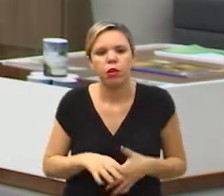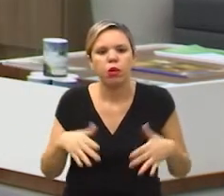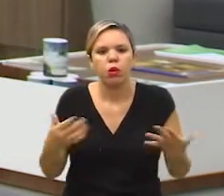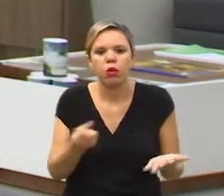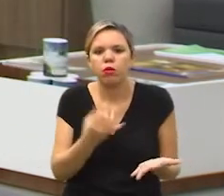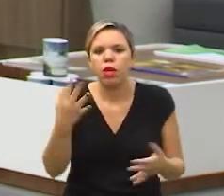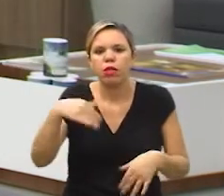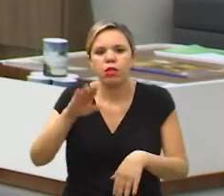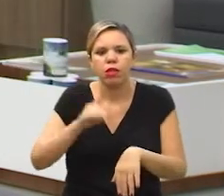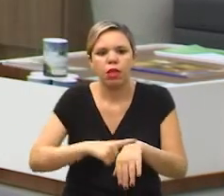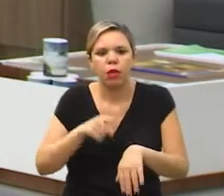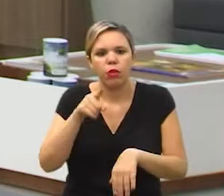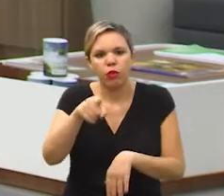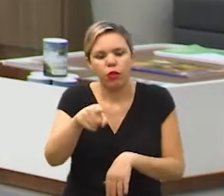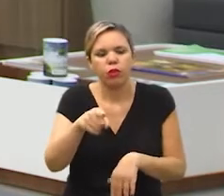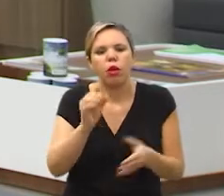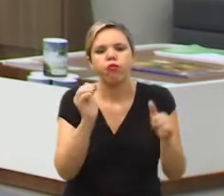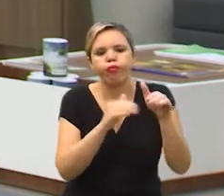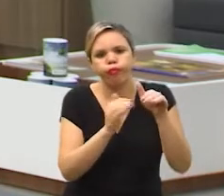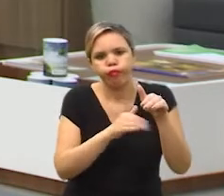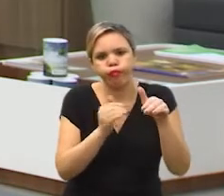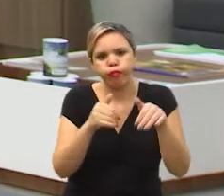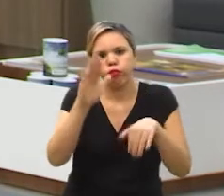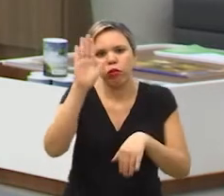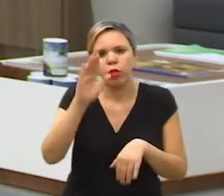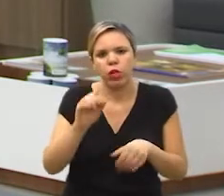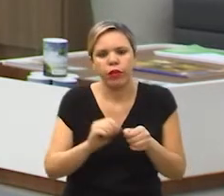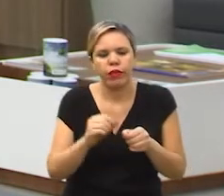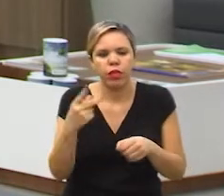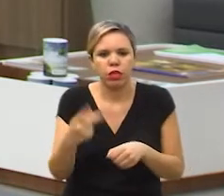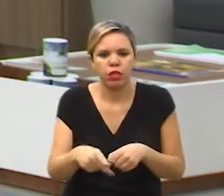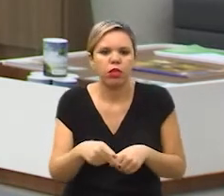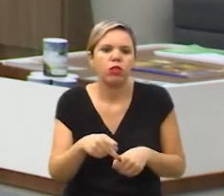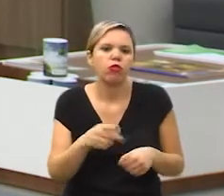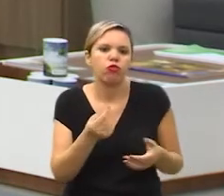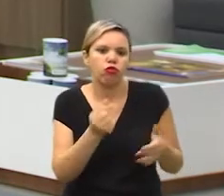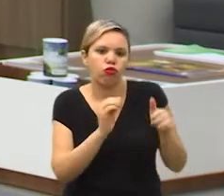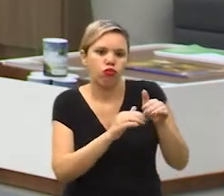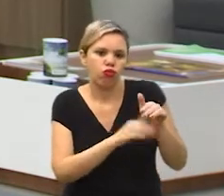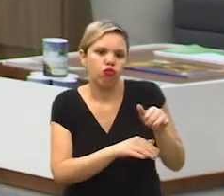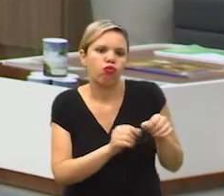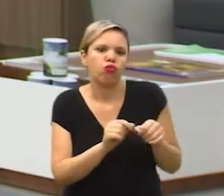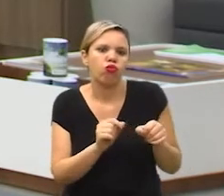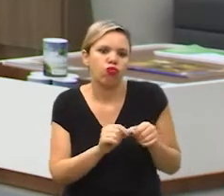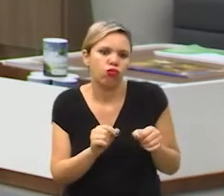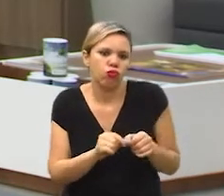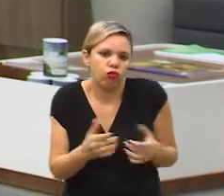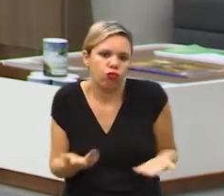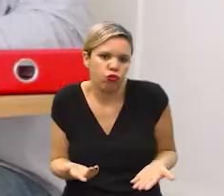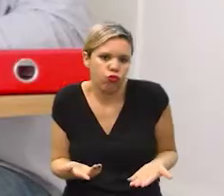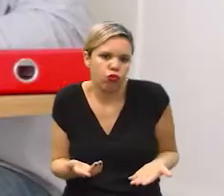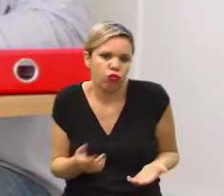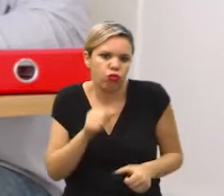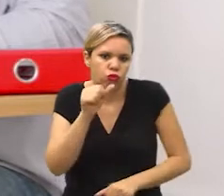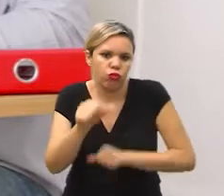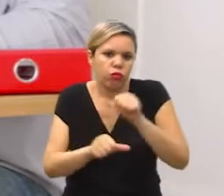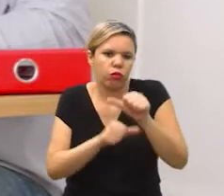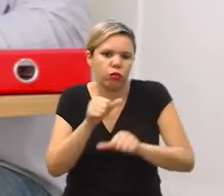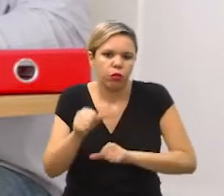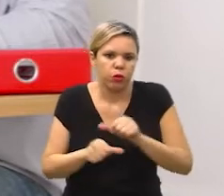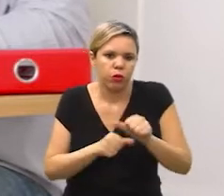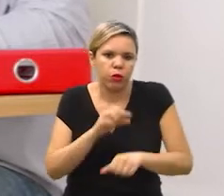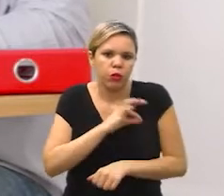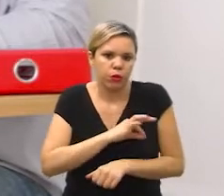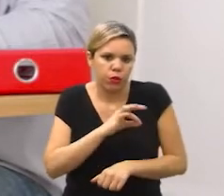quanto mais tempo você contribuir, mais vai ser a sua reserva, e essa reserva vai ser transformada